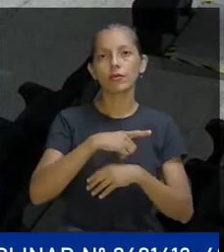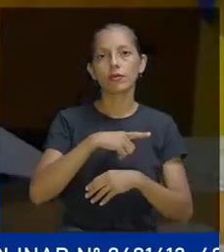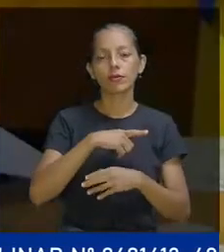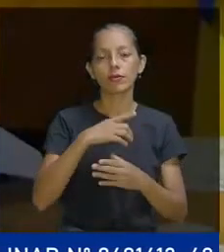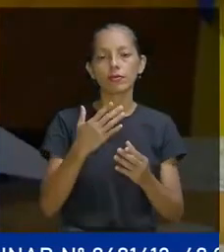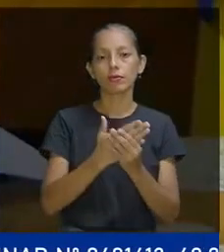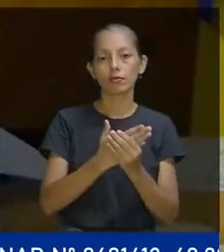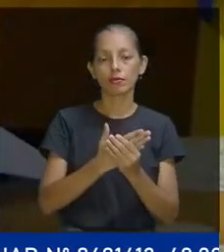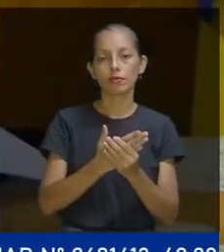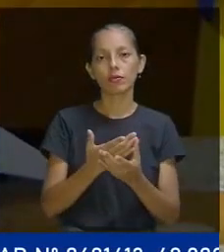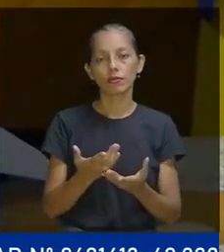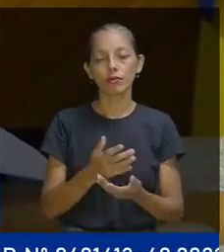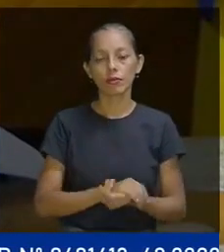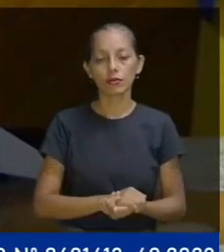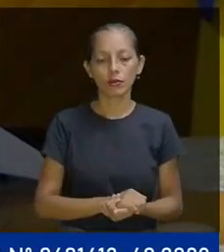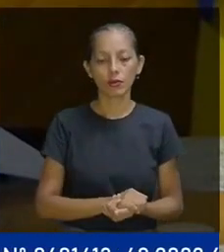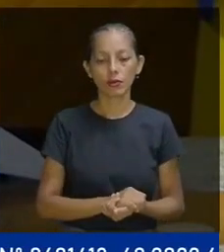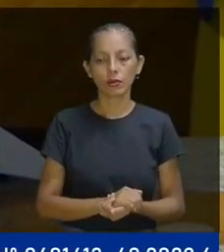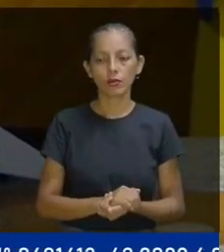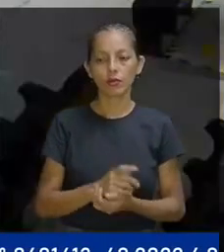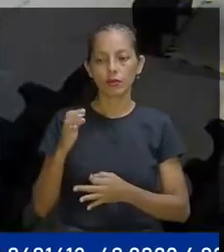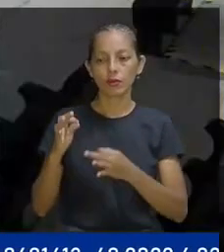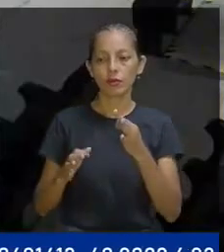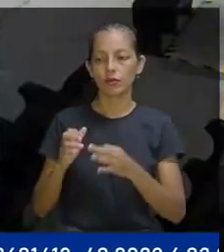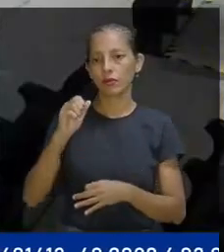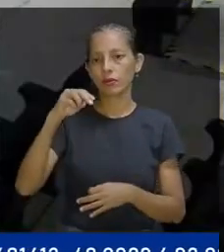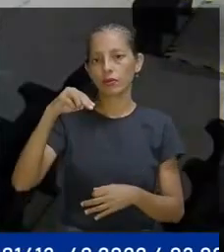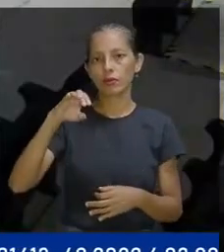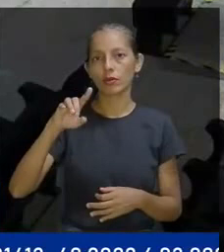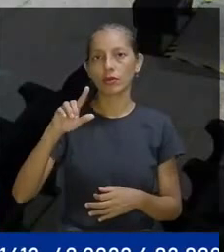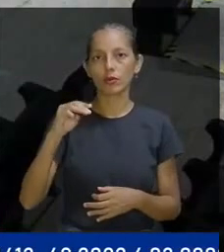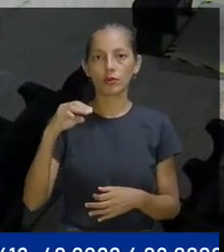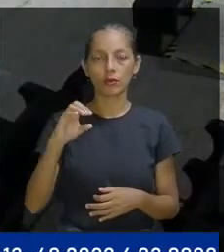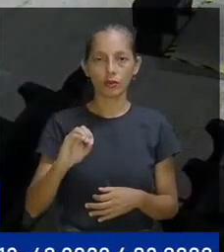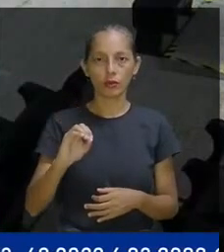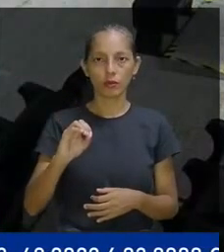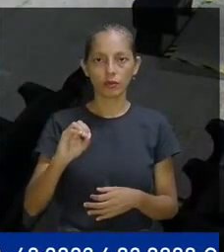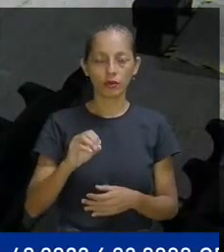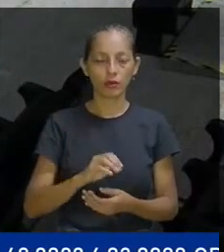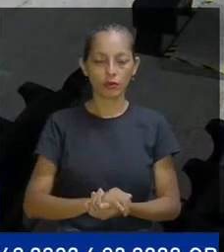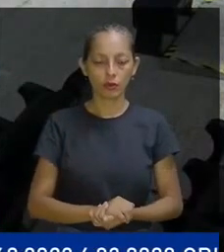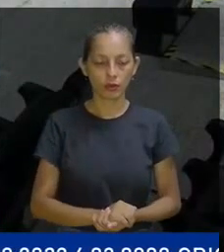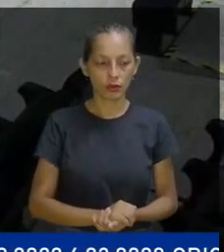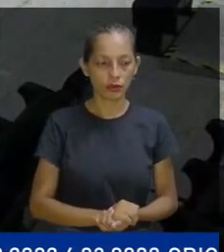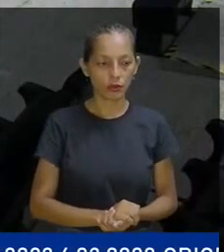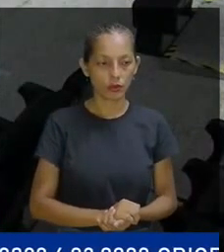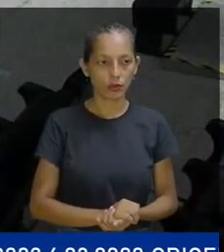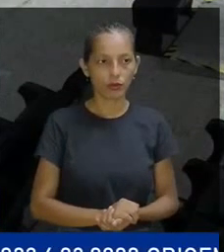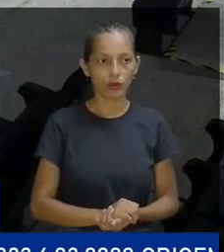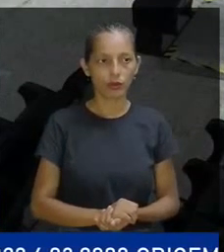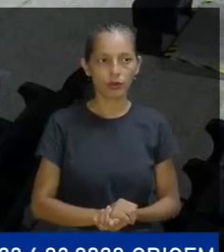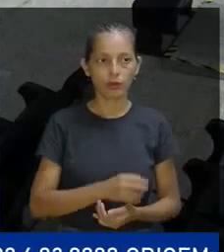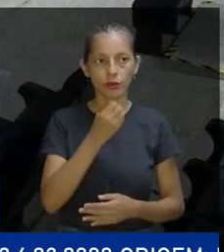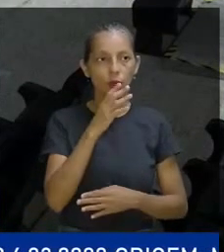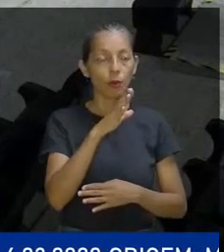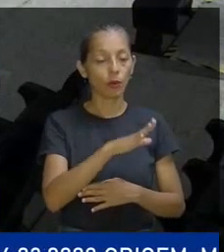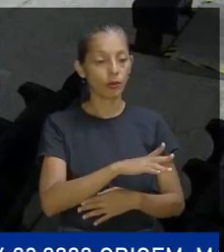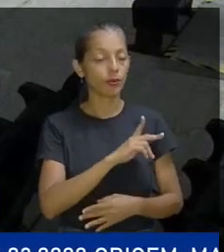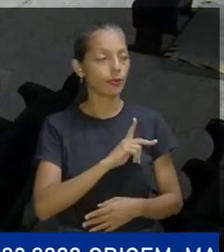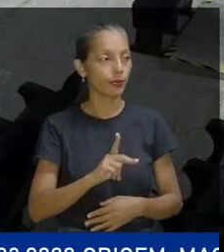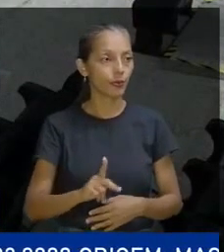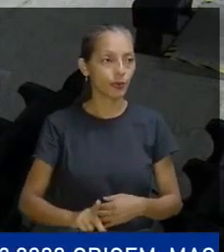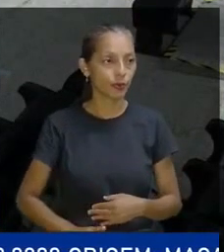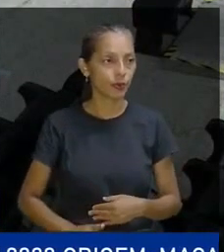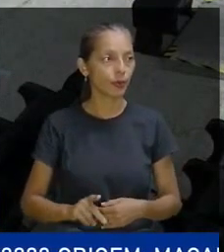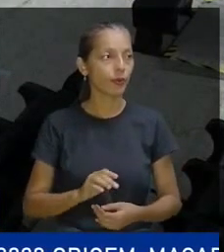voto. O voto a juiz Anselmo Gonçalves. Boa tarde, senhor presidente, senhora procuradora